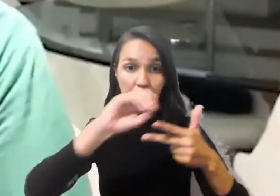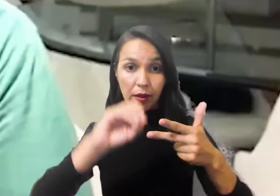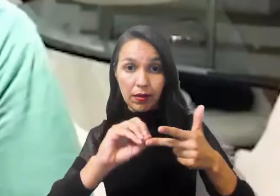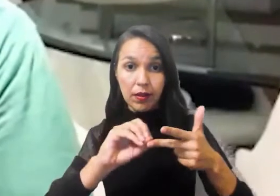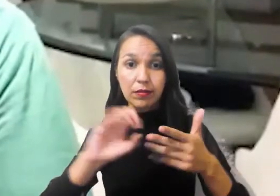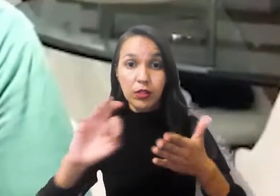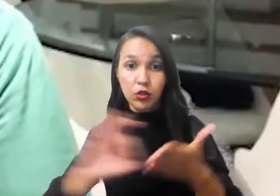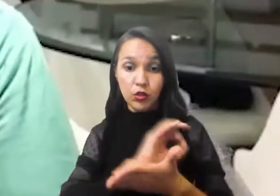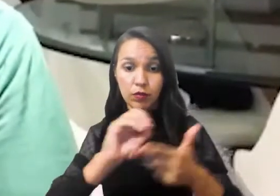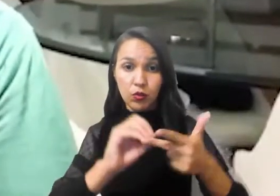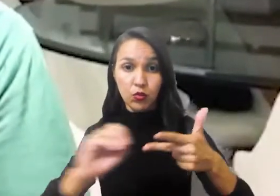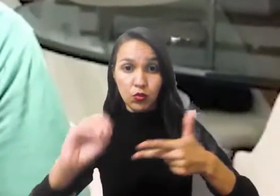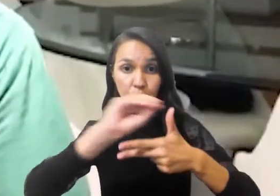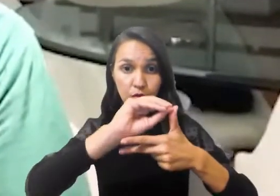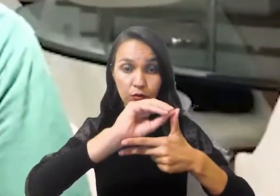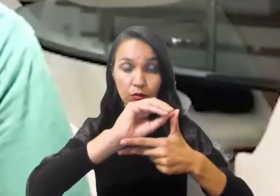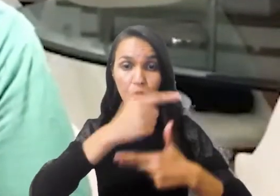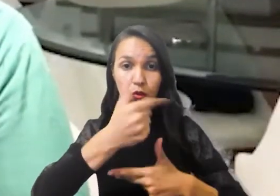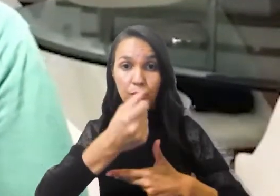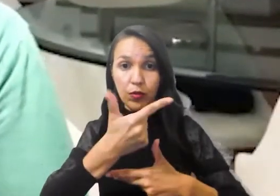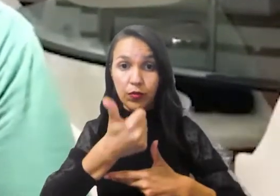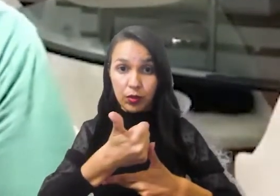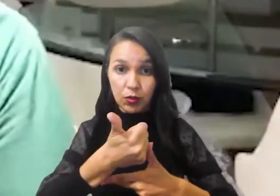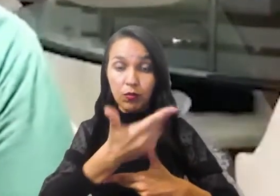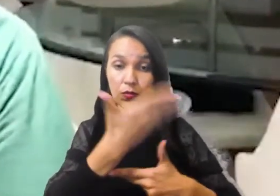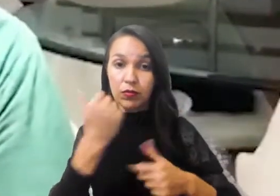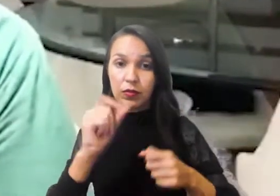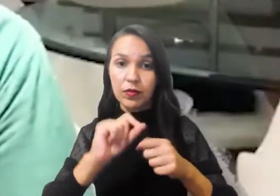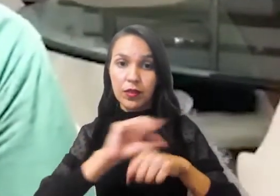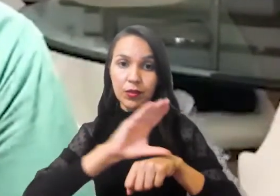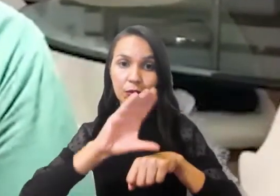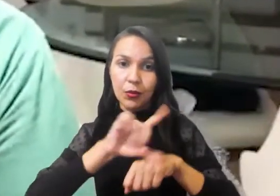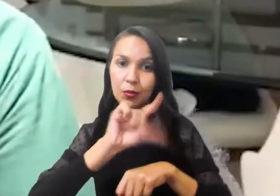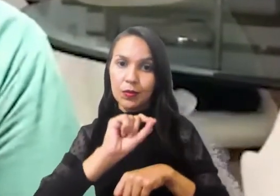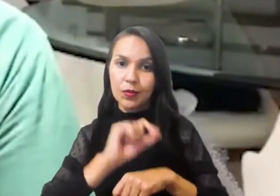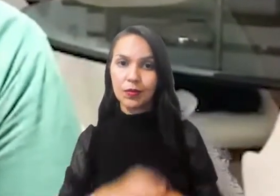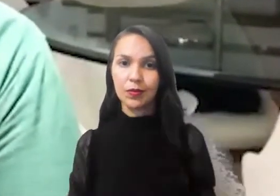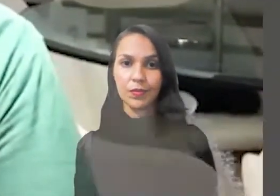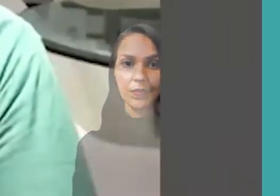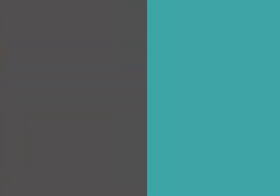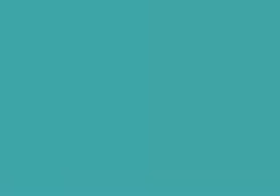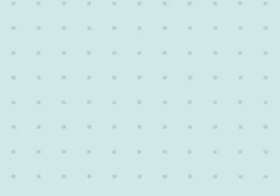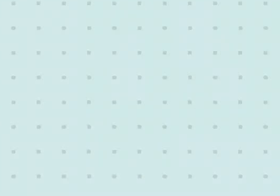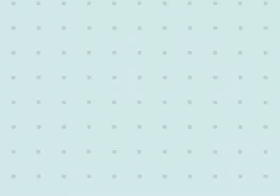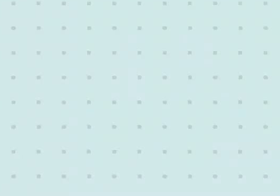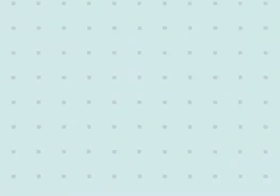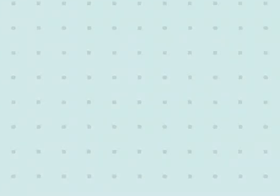Enem e se inscreveu no SISU 2021, venha fazer parte de um dos nossos cursos.